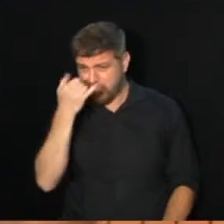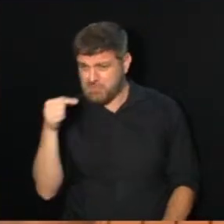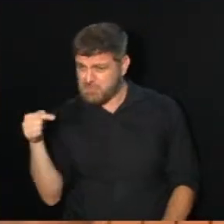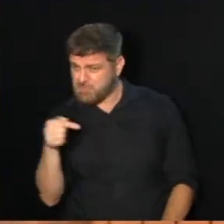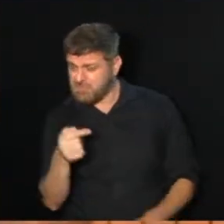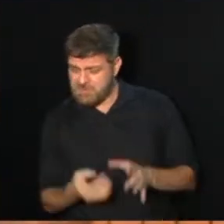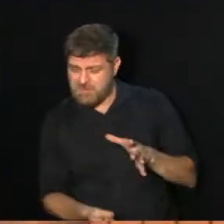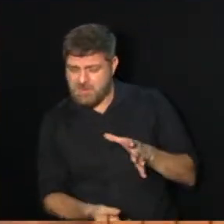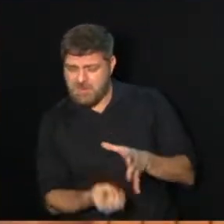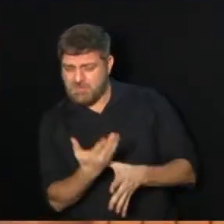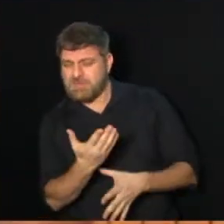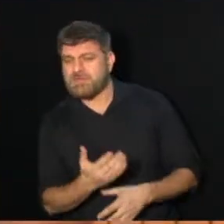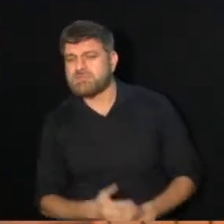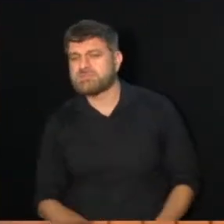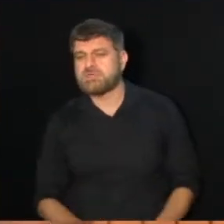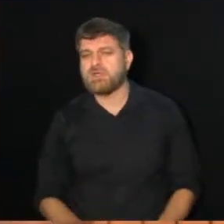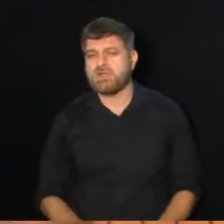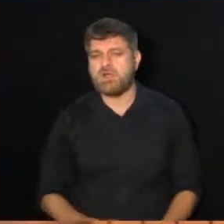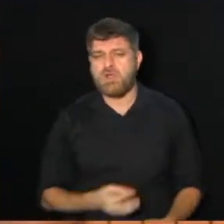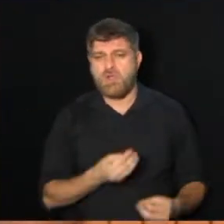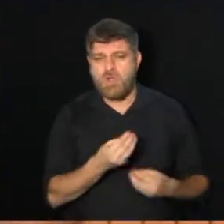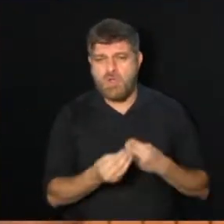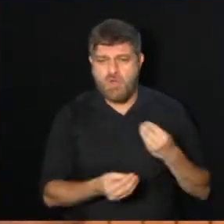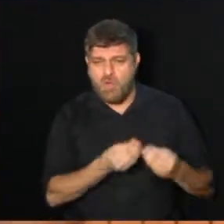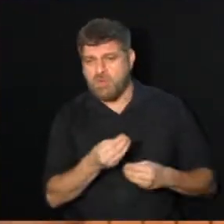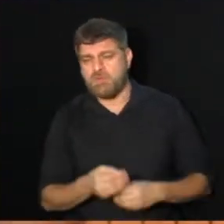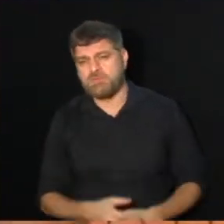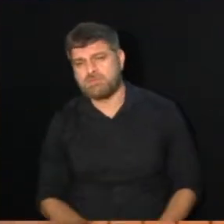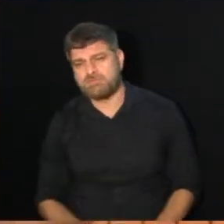sendo um fenômeno